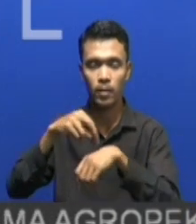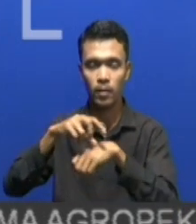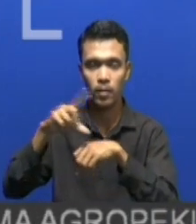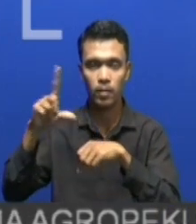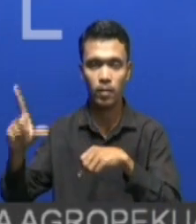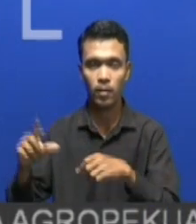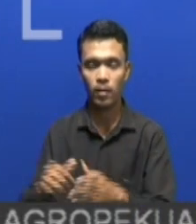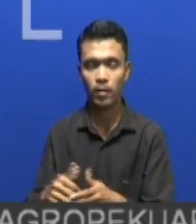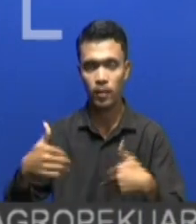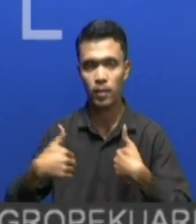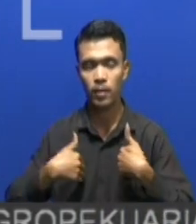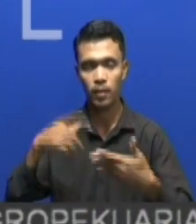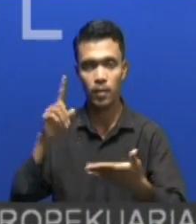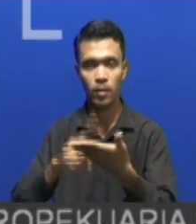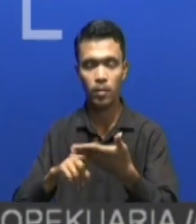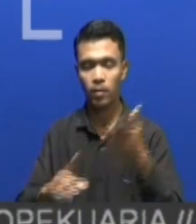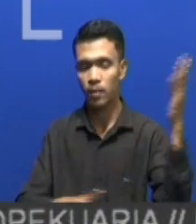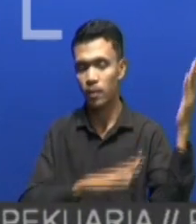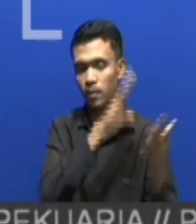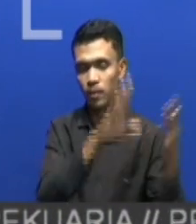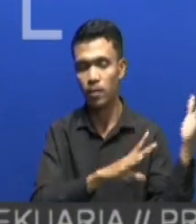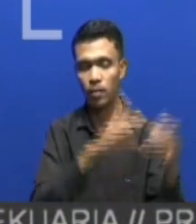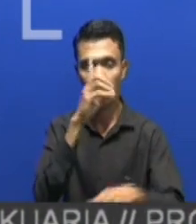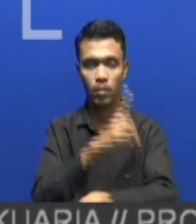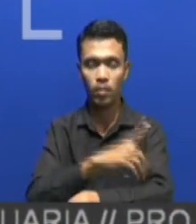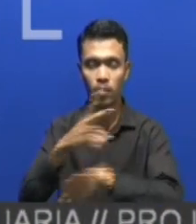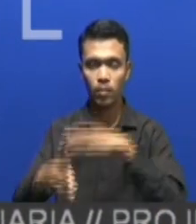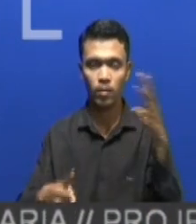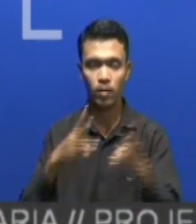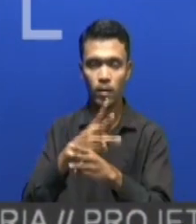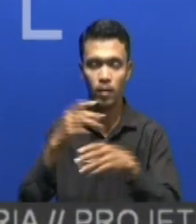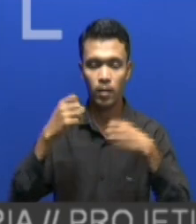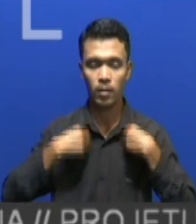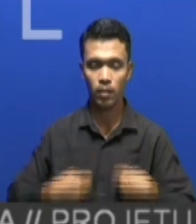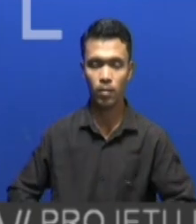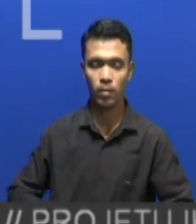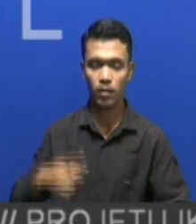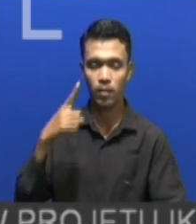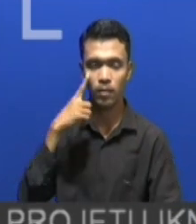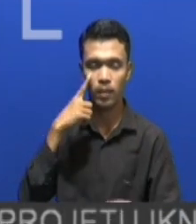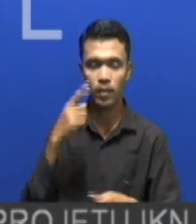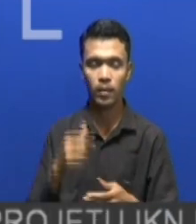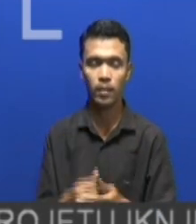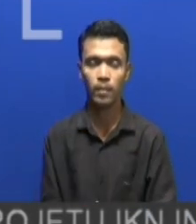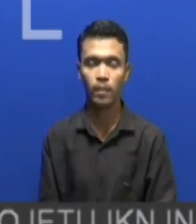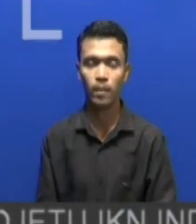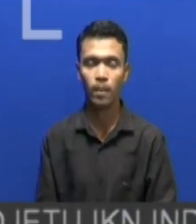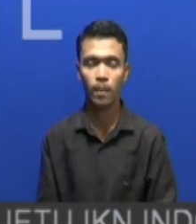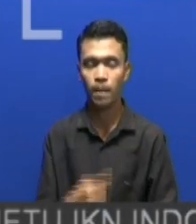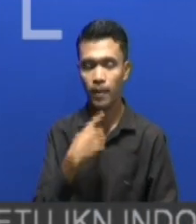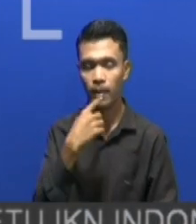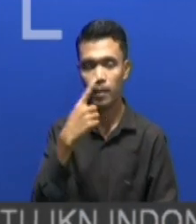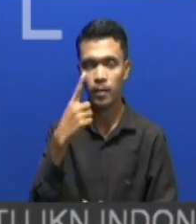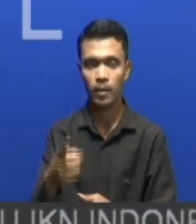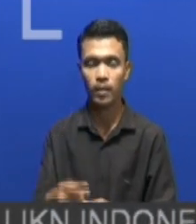Iha diskursu ba selebrasau lorong mundial Saudi Matam presidente komisau organizadora Marcelino Correa